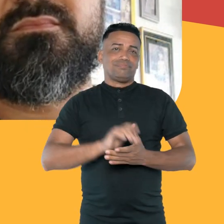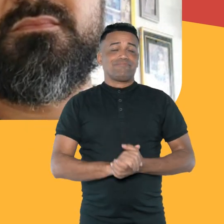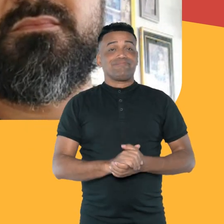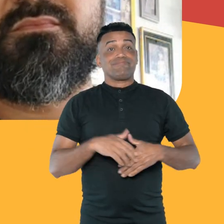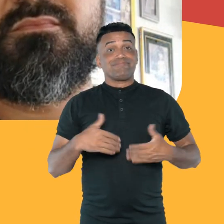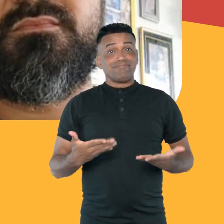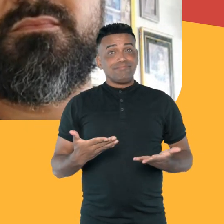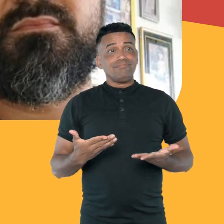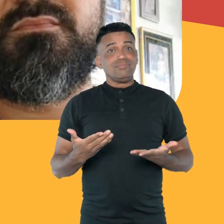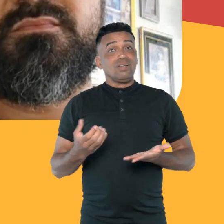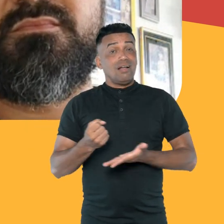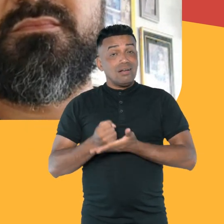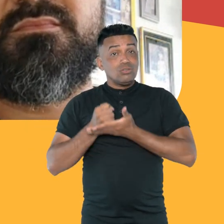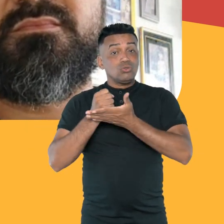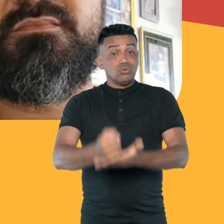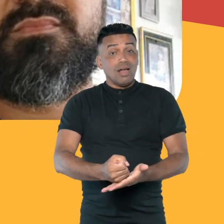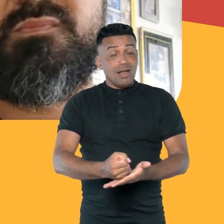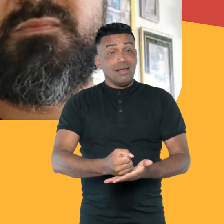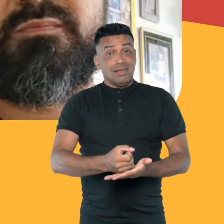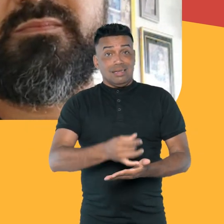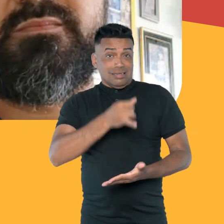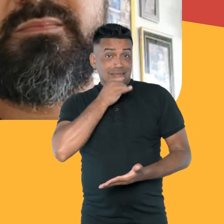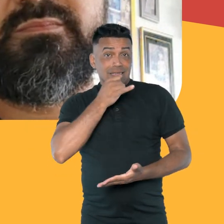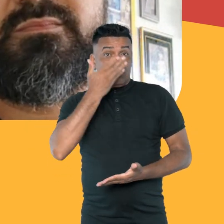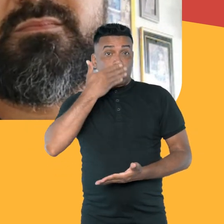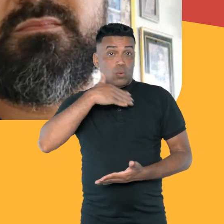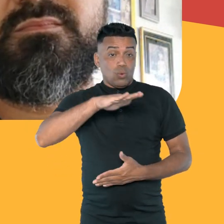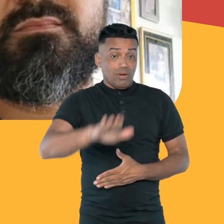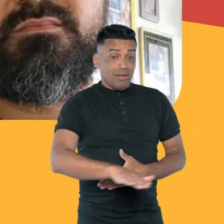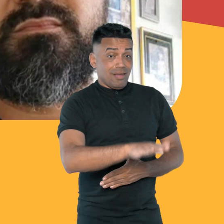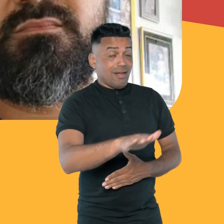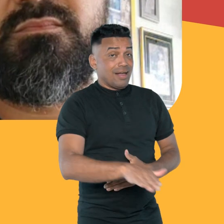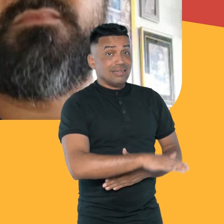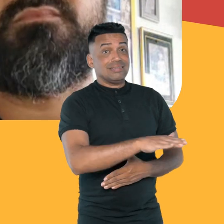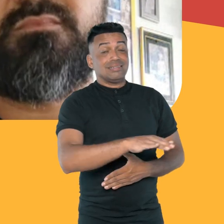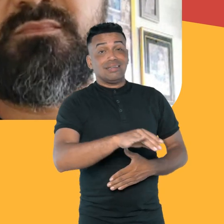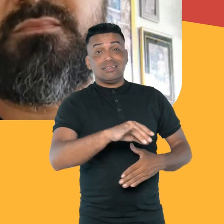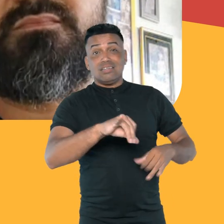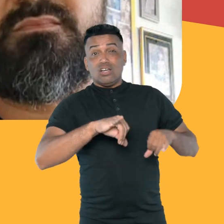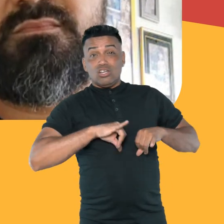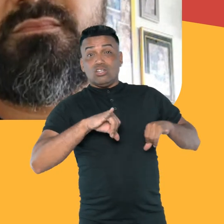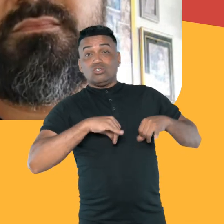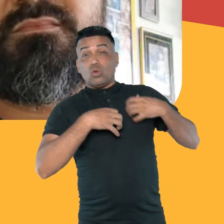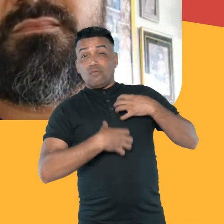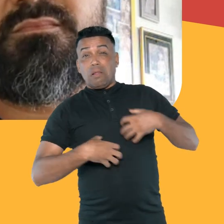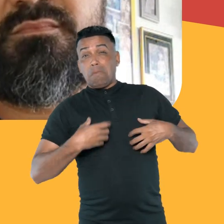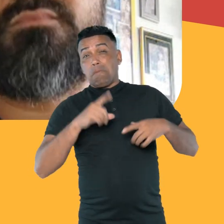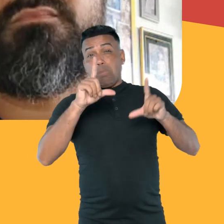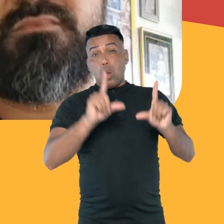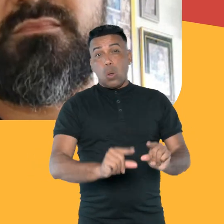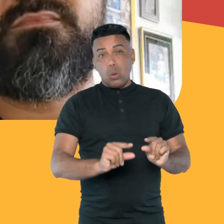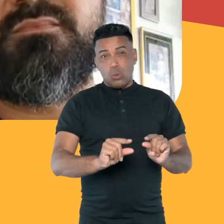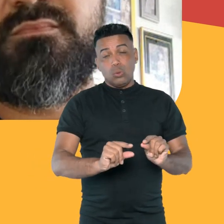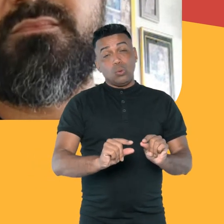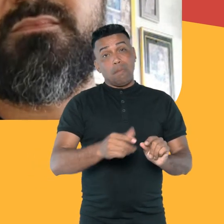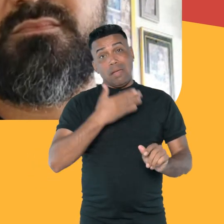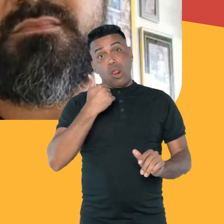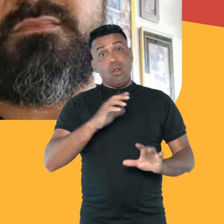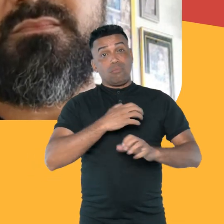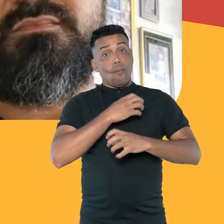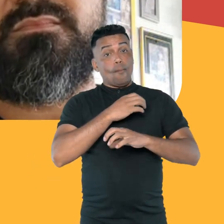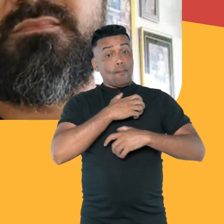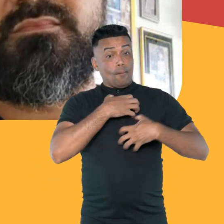enfim, contribuir para que as crianças estejam menos feridas e de preferência até que nem se firam, né? Como é que é para